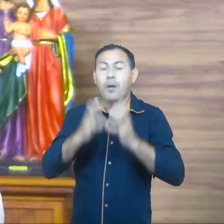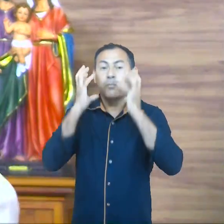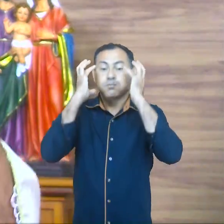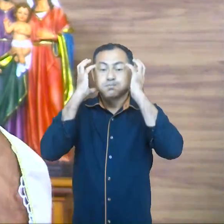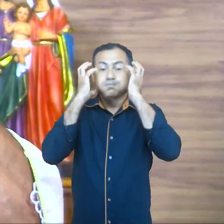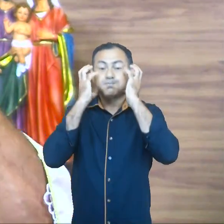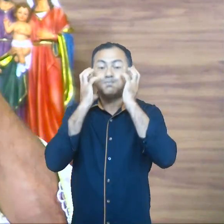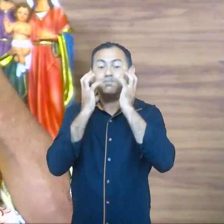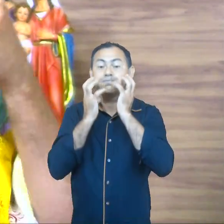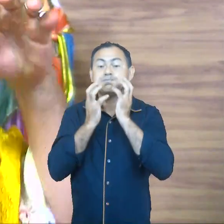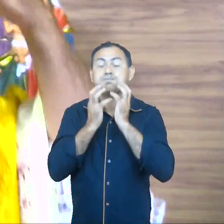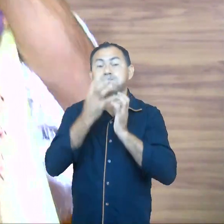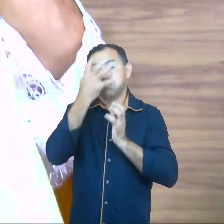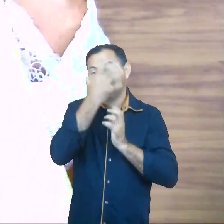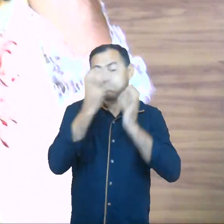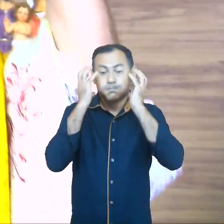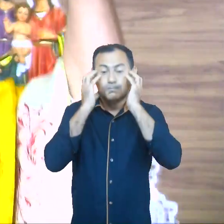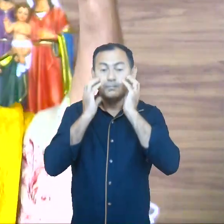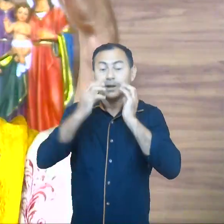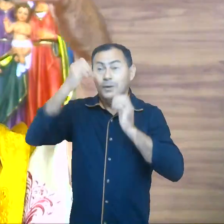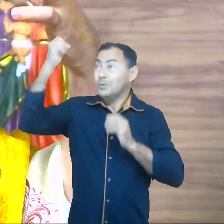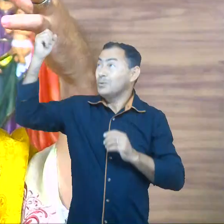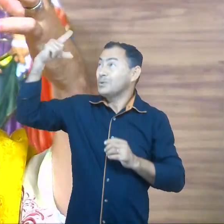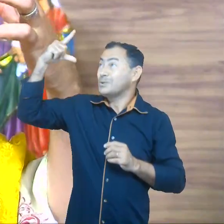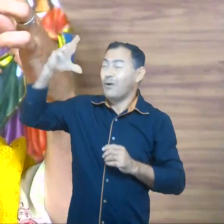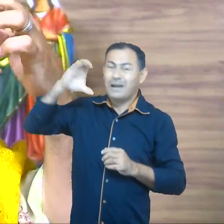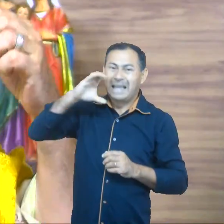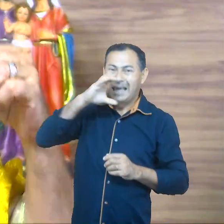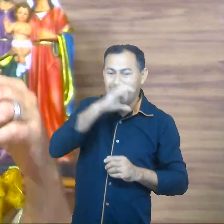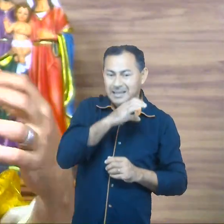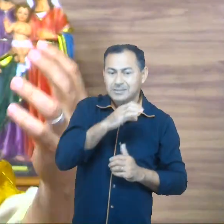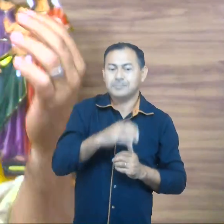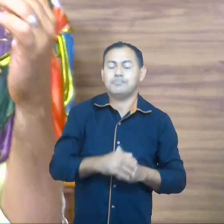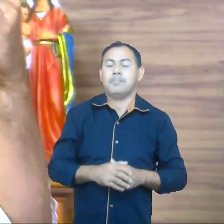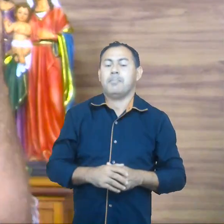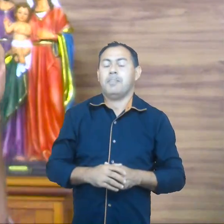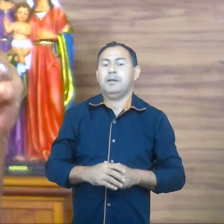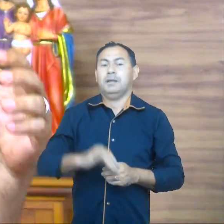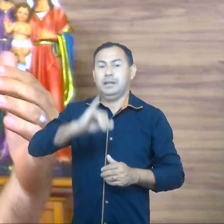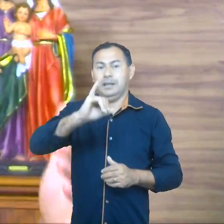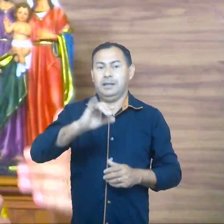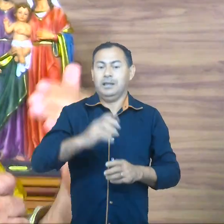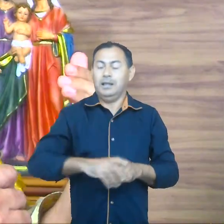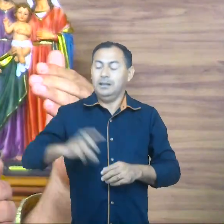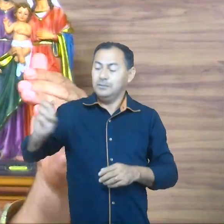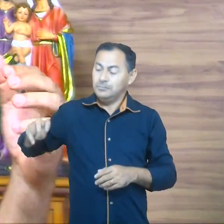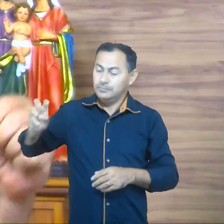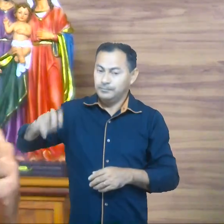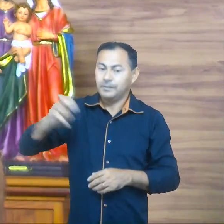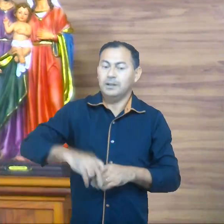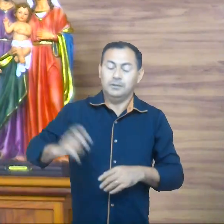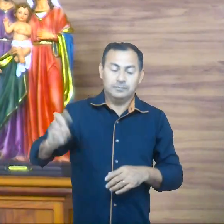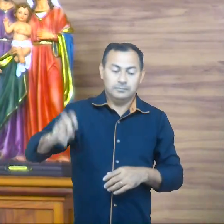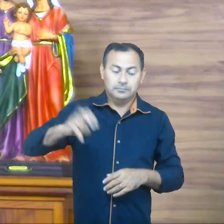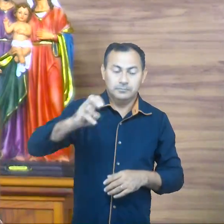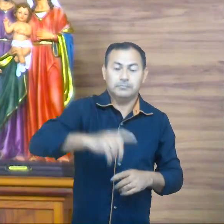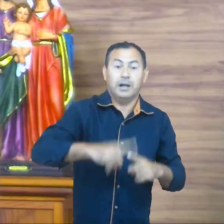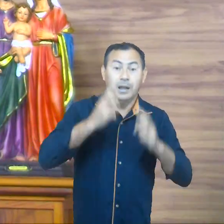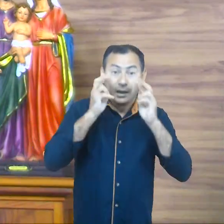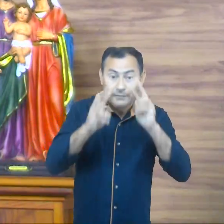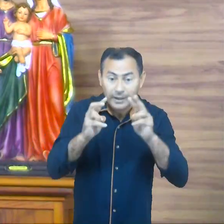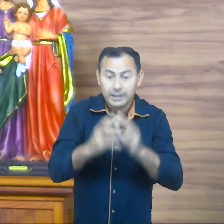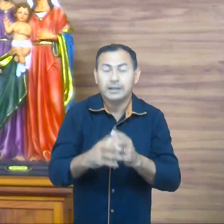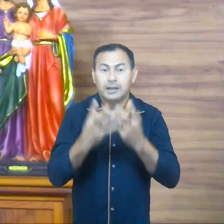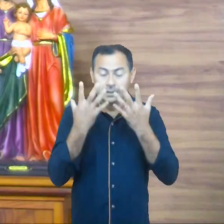Barbudo, o sol quente, ele andando, ele estava andando, mas via que ele